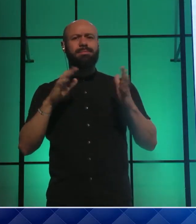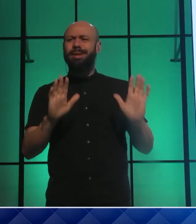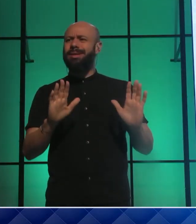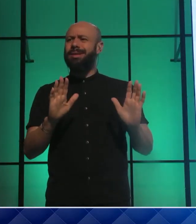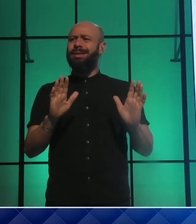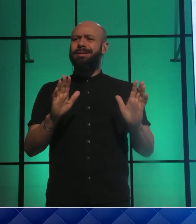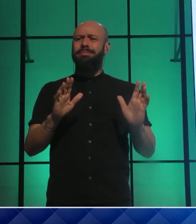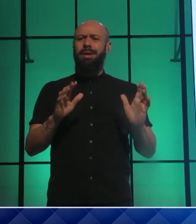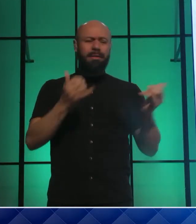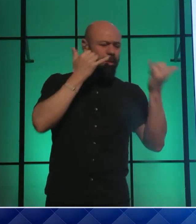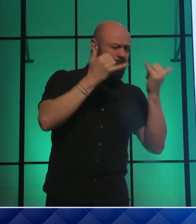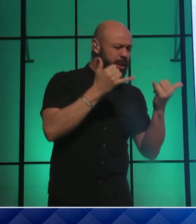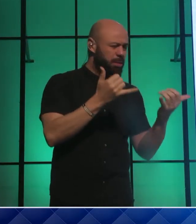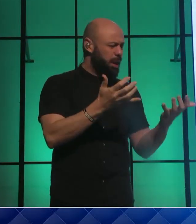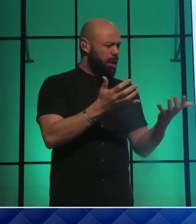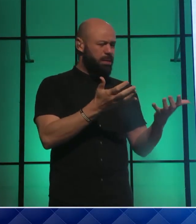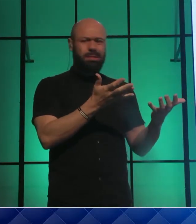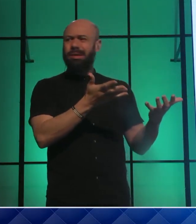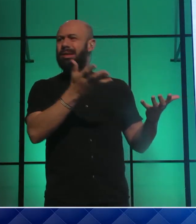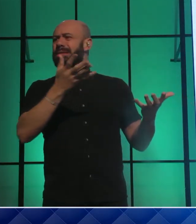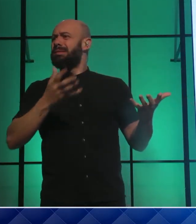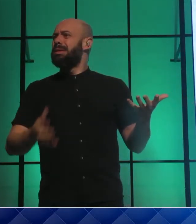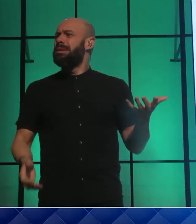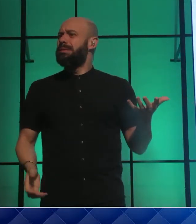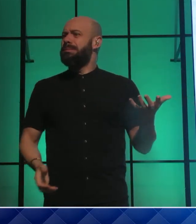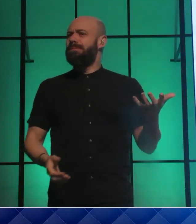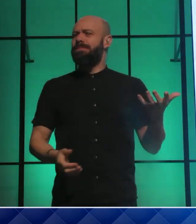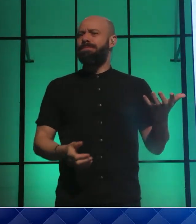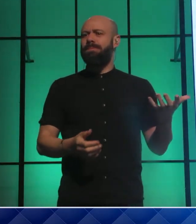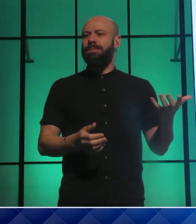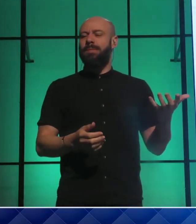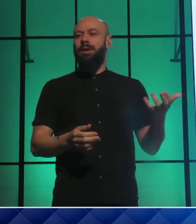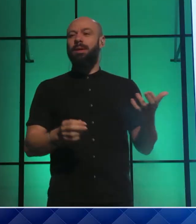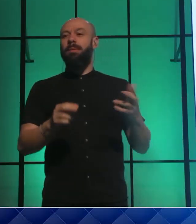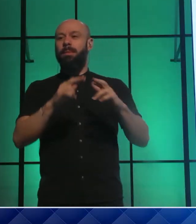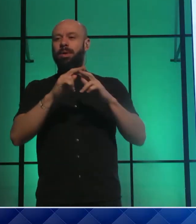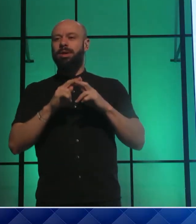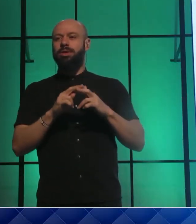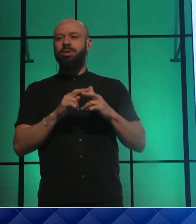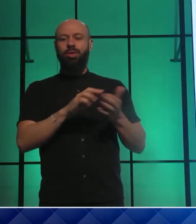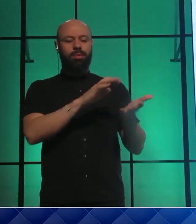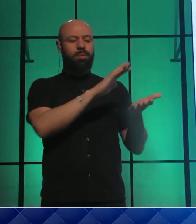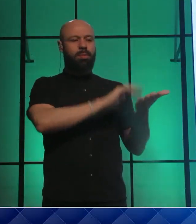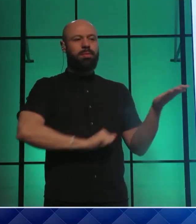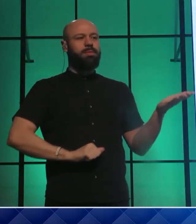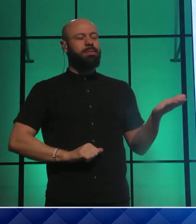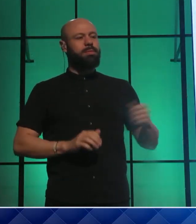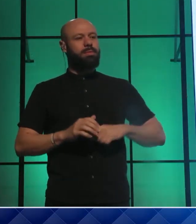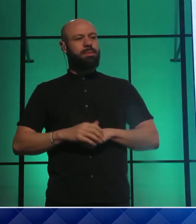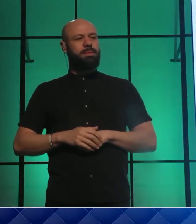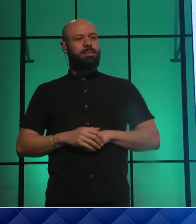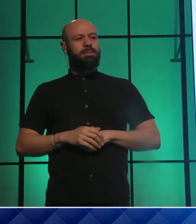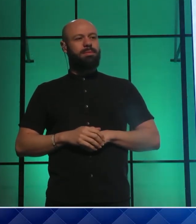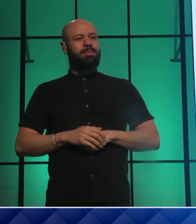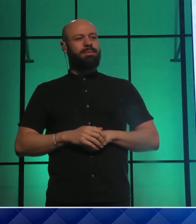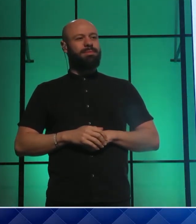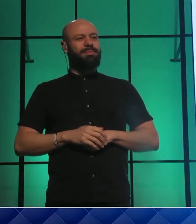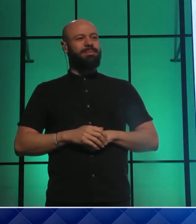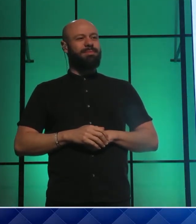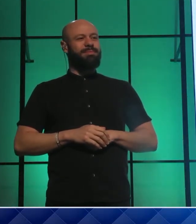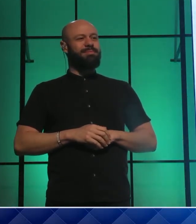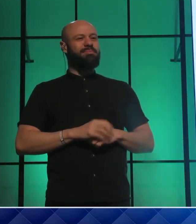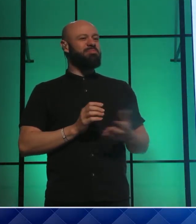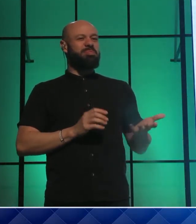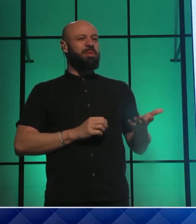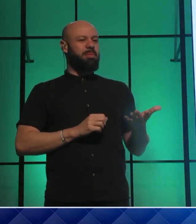Mas a realidade que eu percebi, que talvez você perceba,